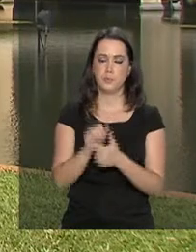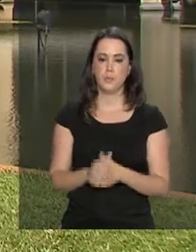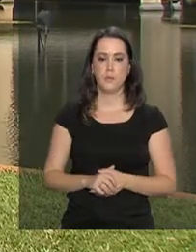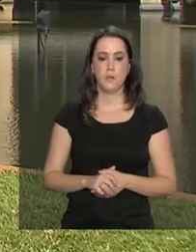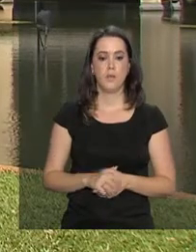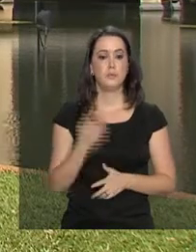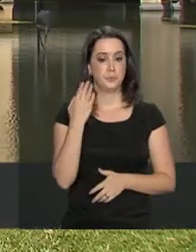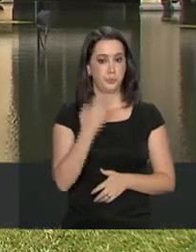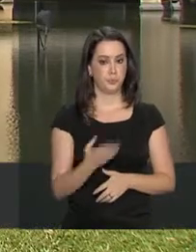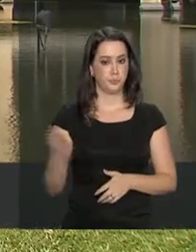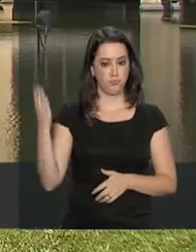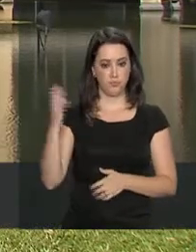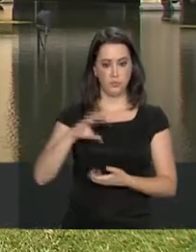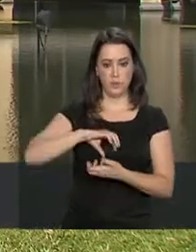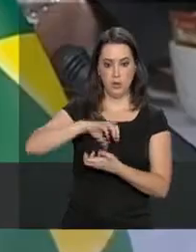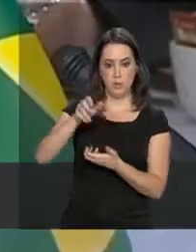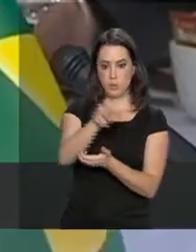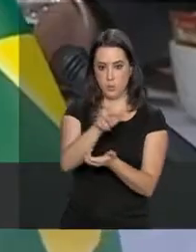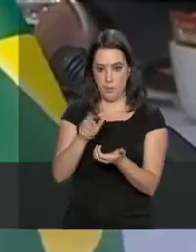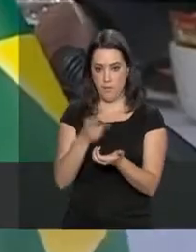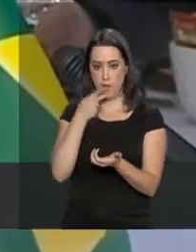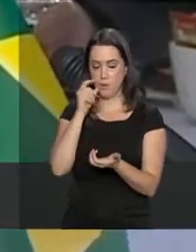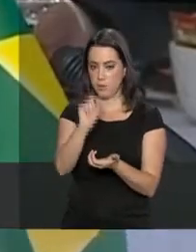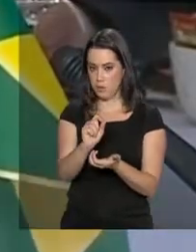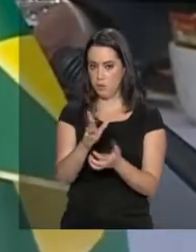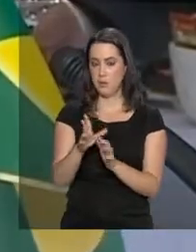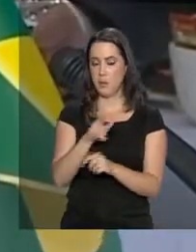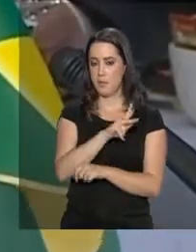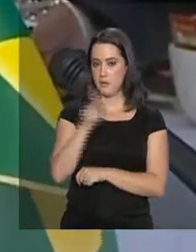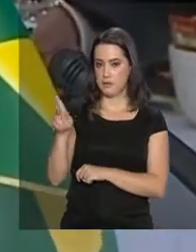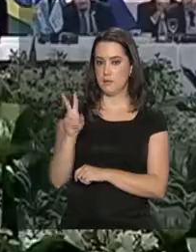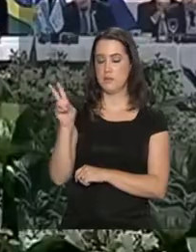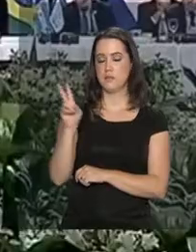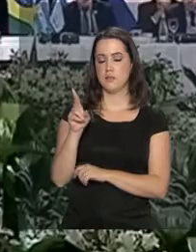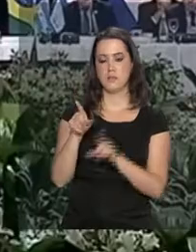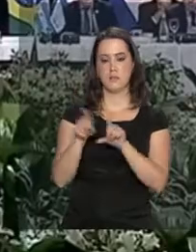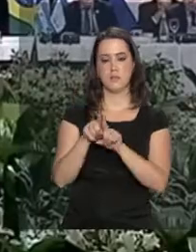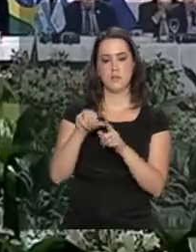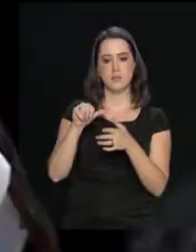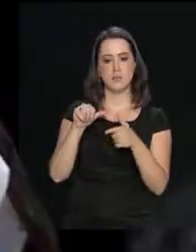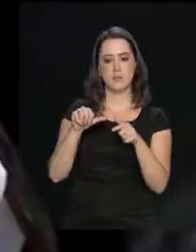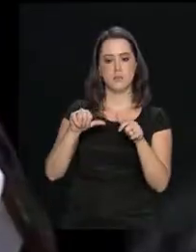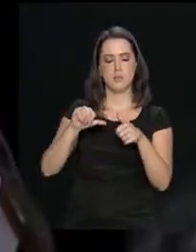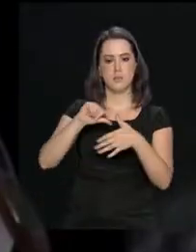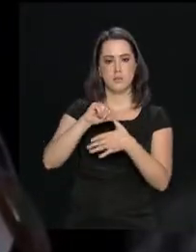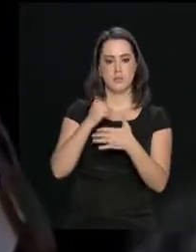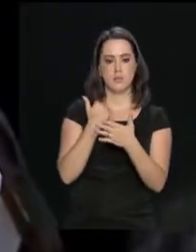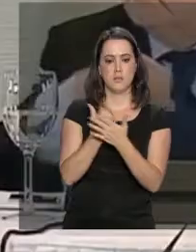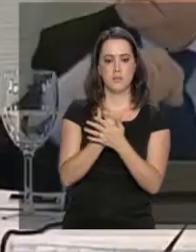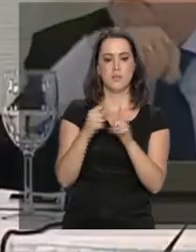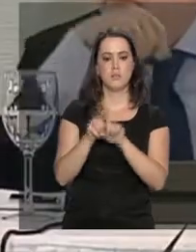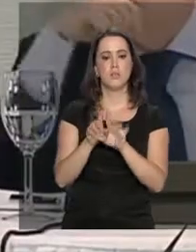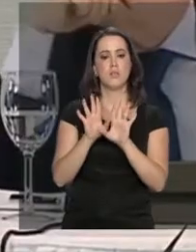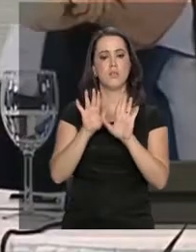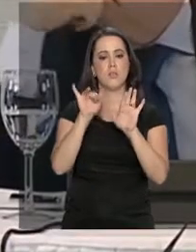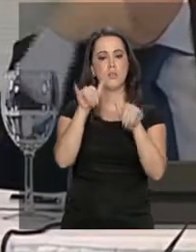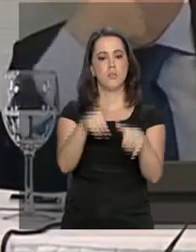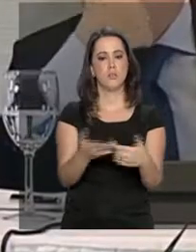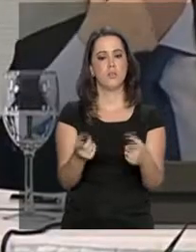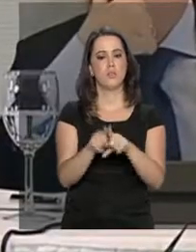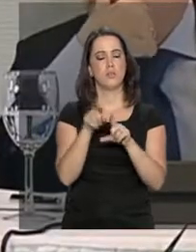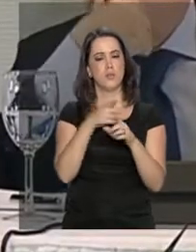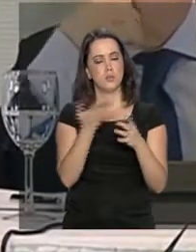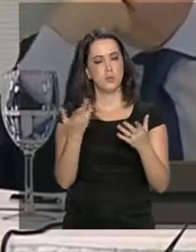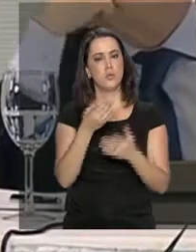o itamaraty durante a presidência do uruguai o brasil conseguiu junto com os demais sócios concluir a negociação em torno do protocolo